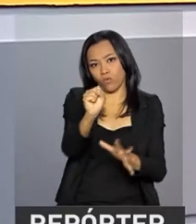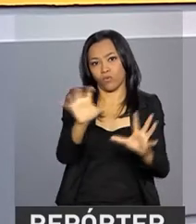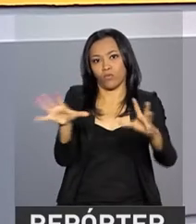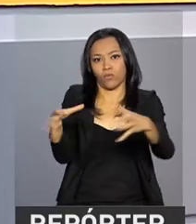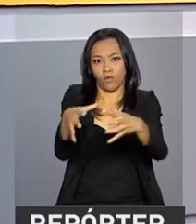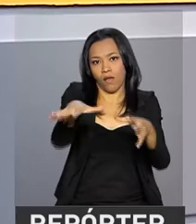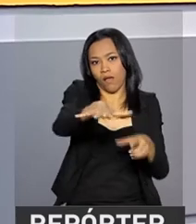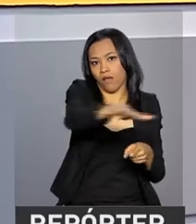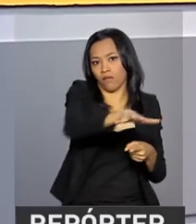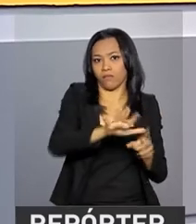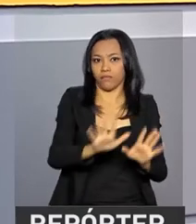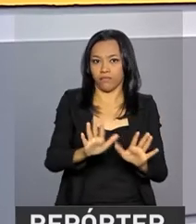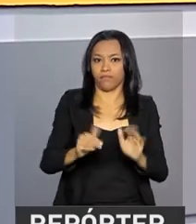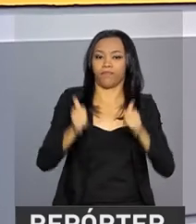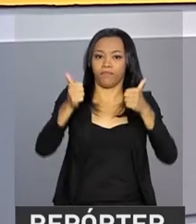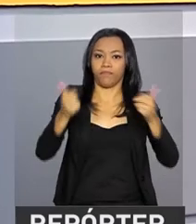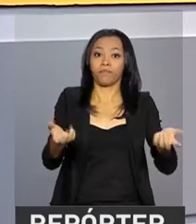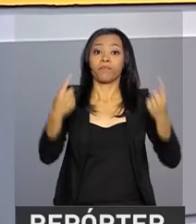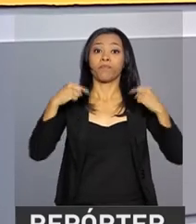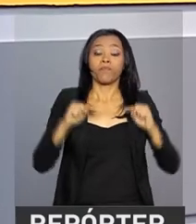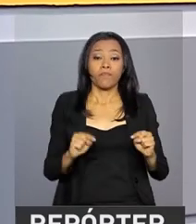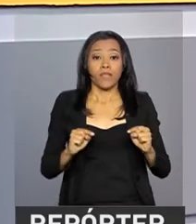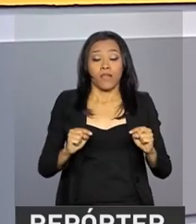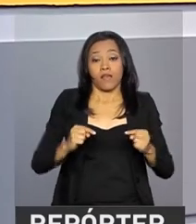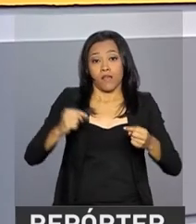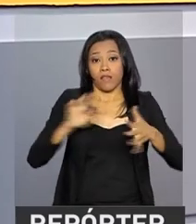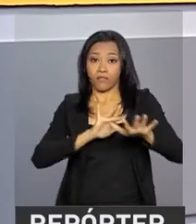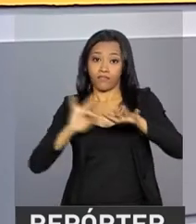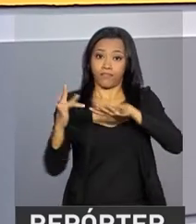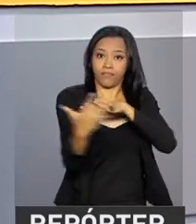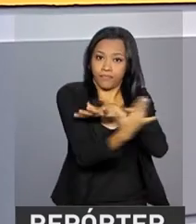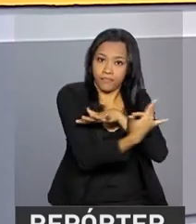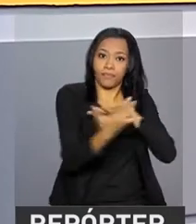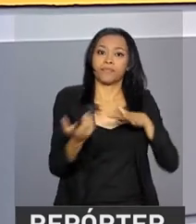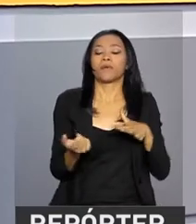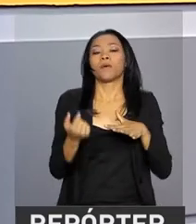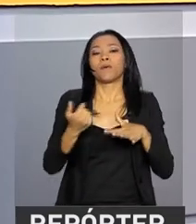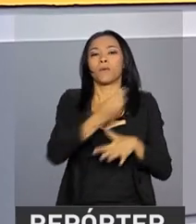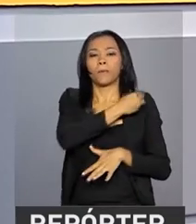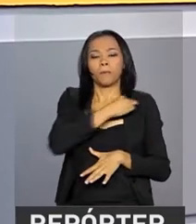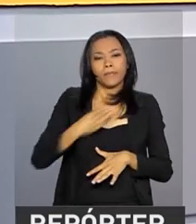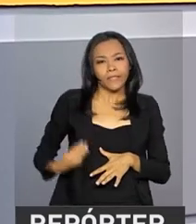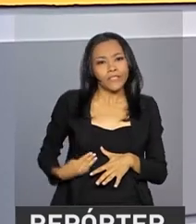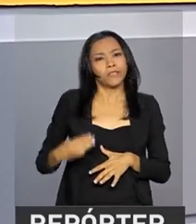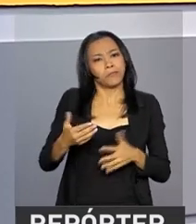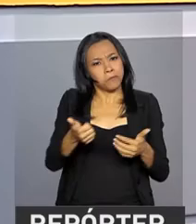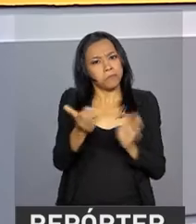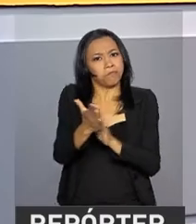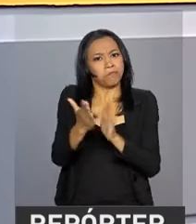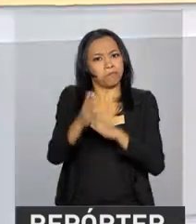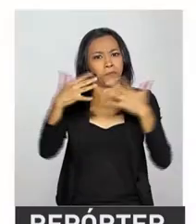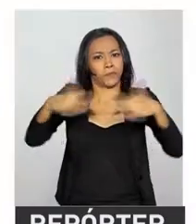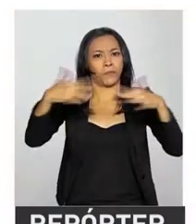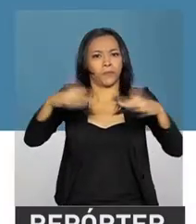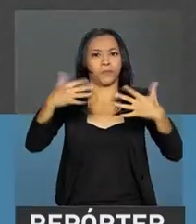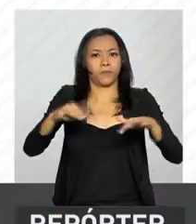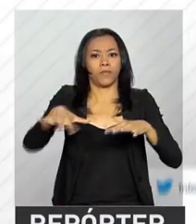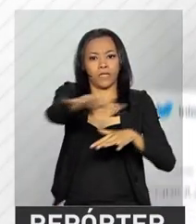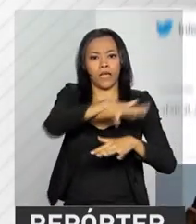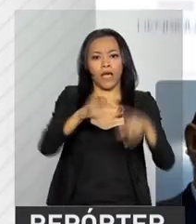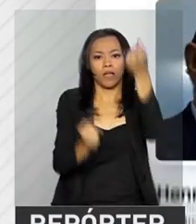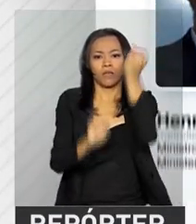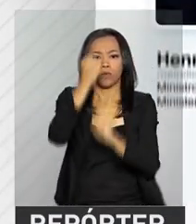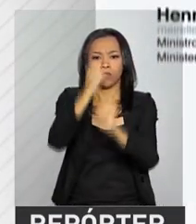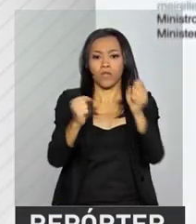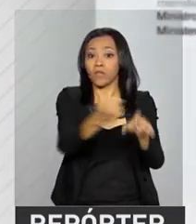nas redes sociais o ministro da fazenda e henrique meirelles comemorou o crescimento da produção industrial dos 24 ramos